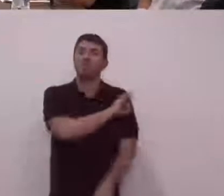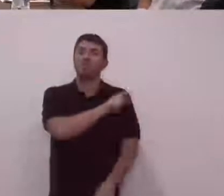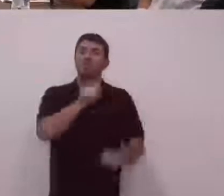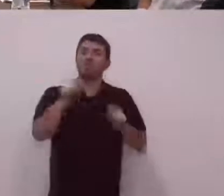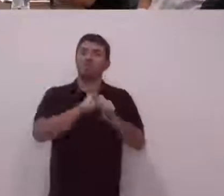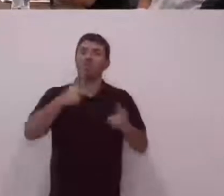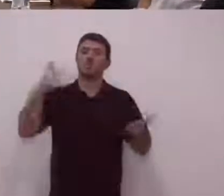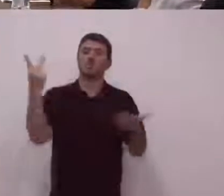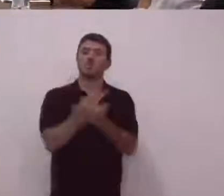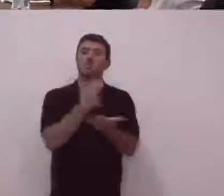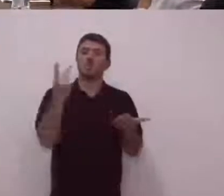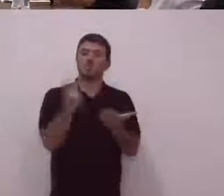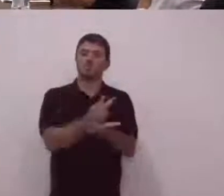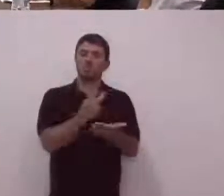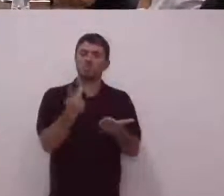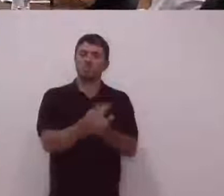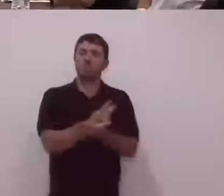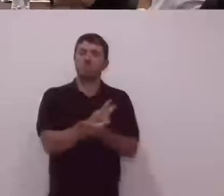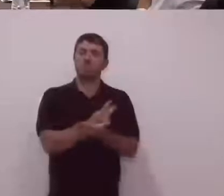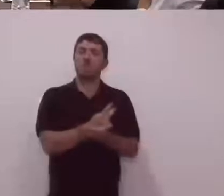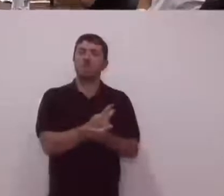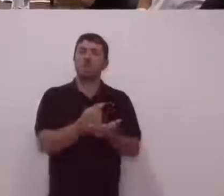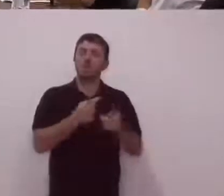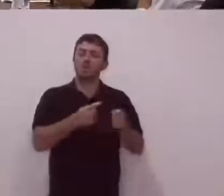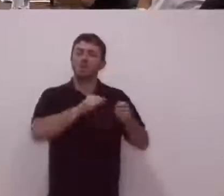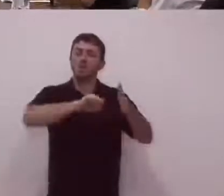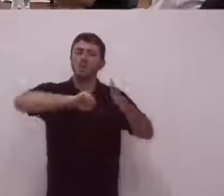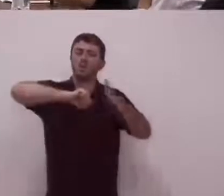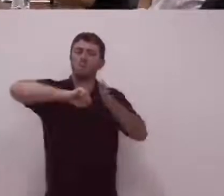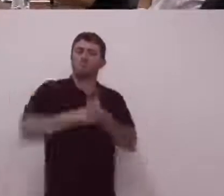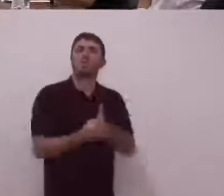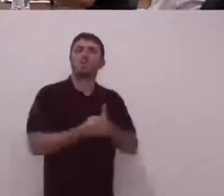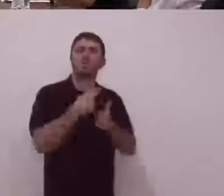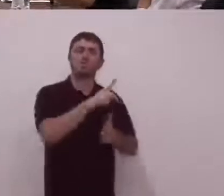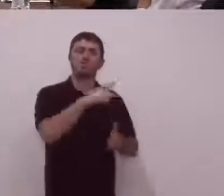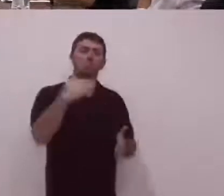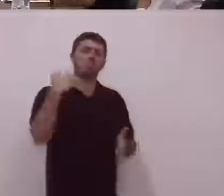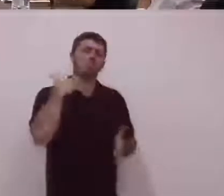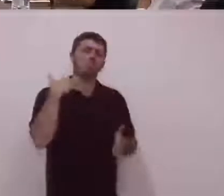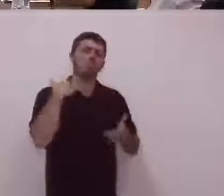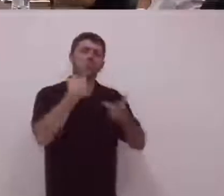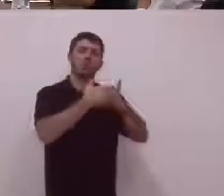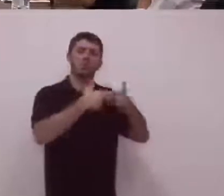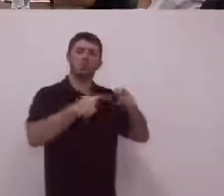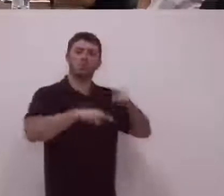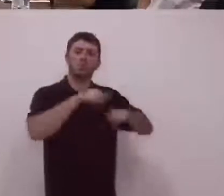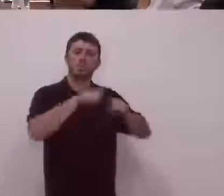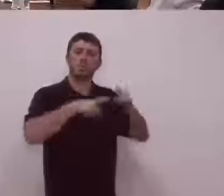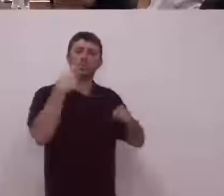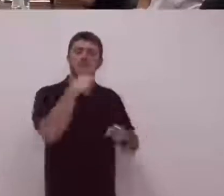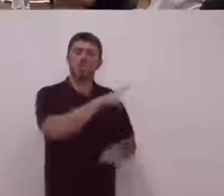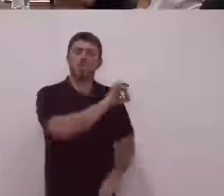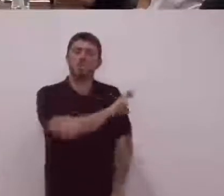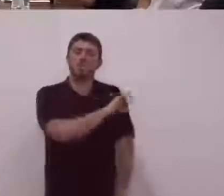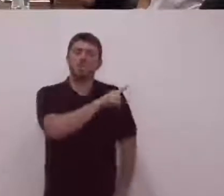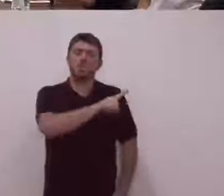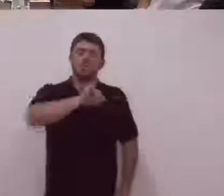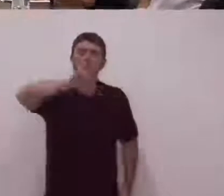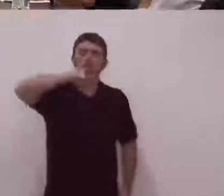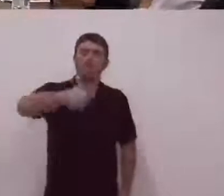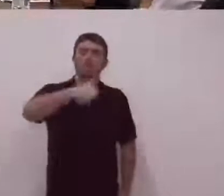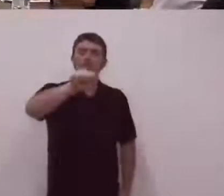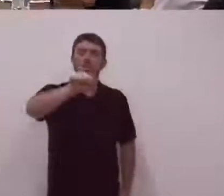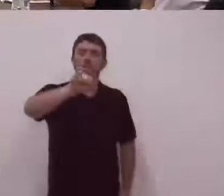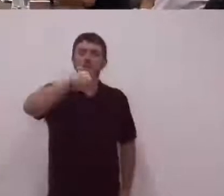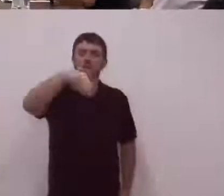pedido liminar cautelar de bloqueio de bens, em face de Jaime César da Cruz e Antônio Luiz Falsarela. Na ação,